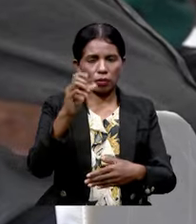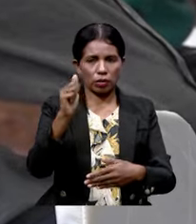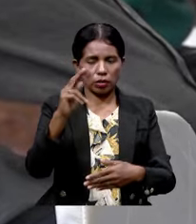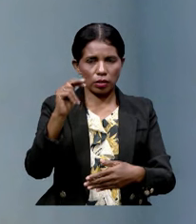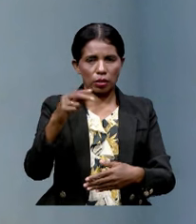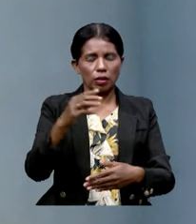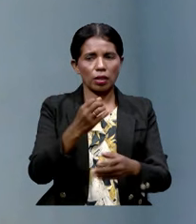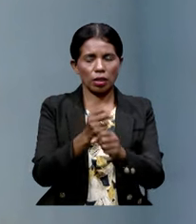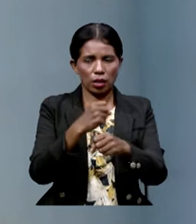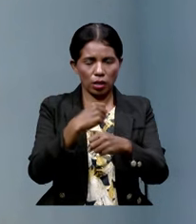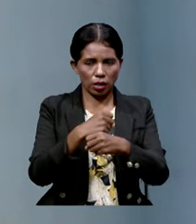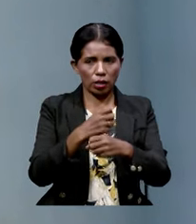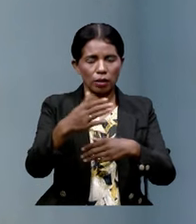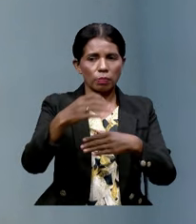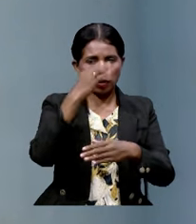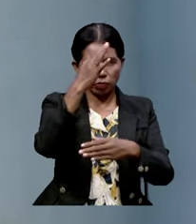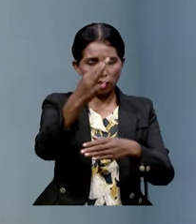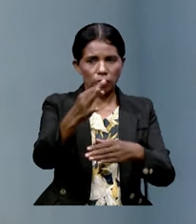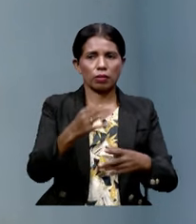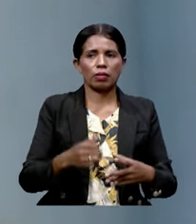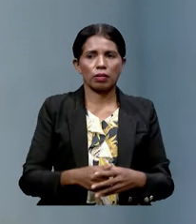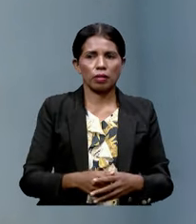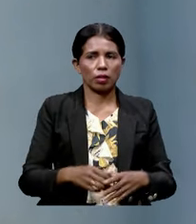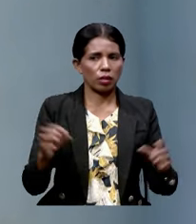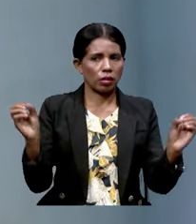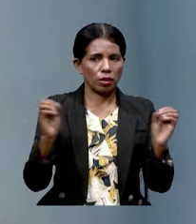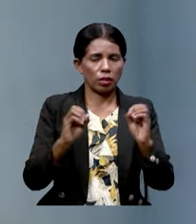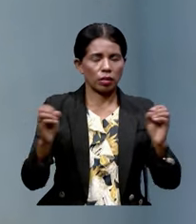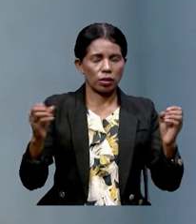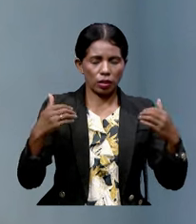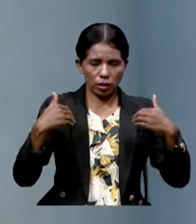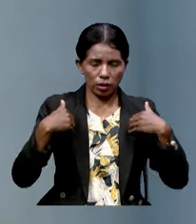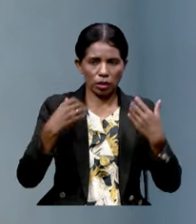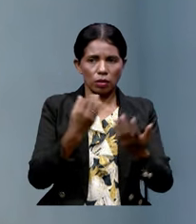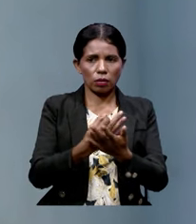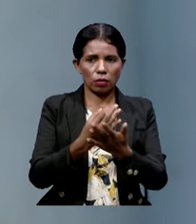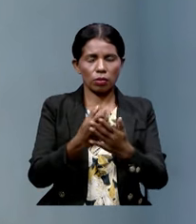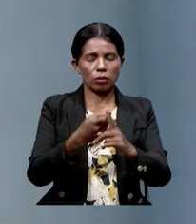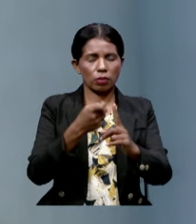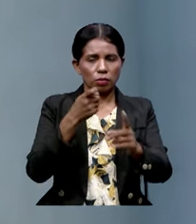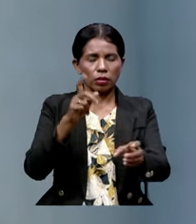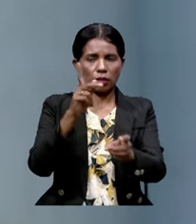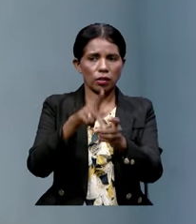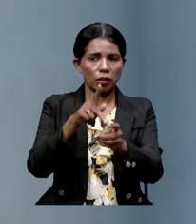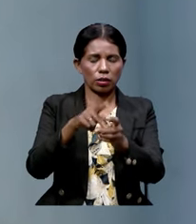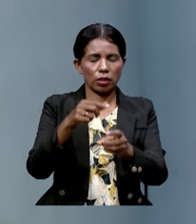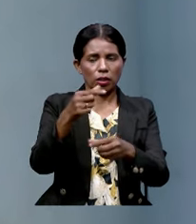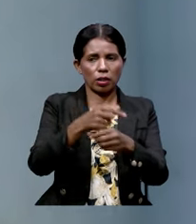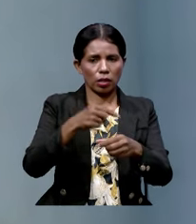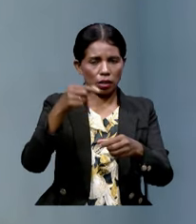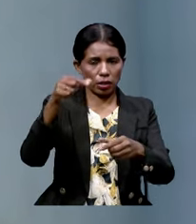produção. Ne kata bawain layatang rendimento ida mayusi kampu gas ida